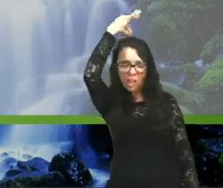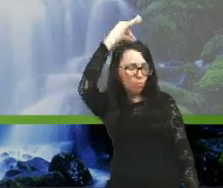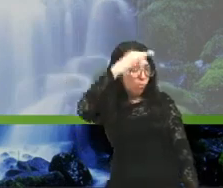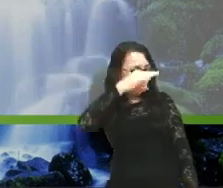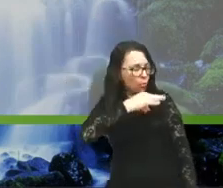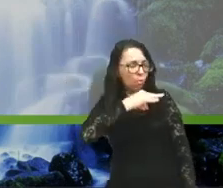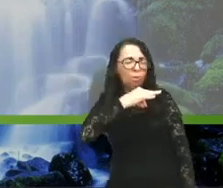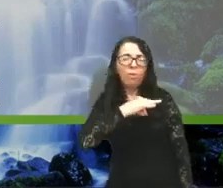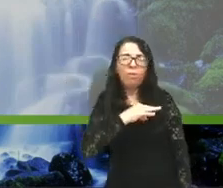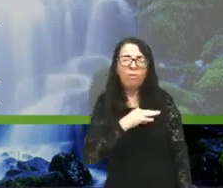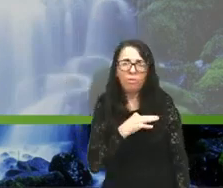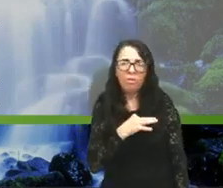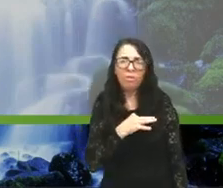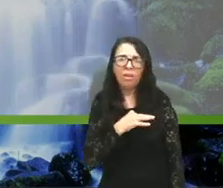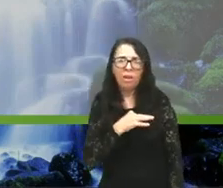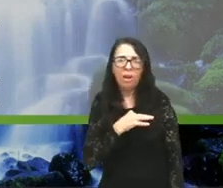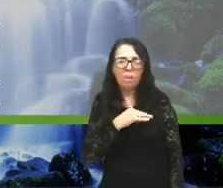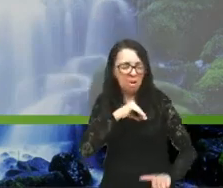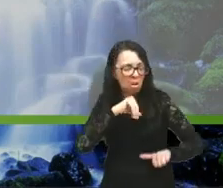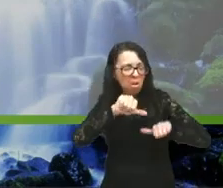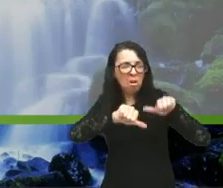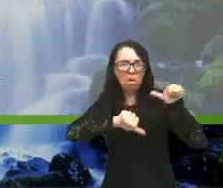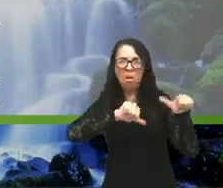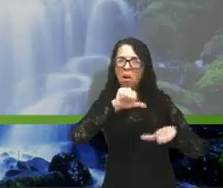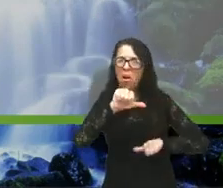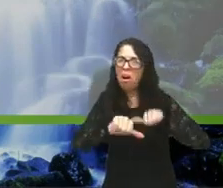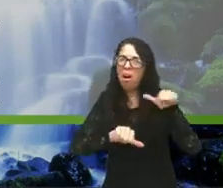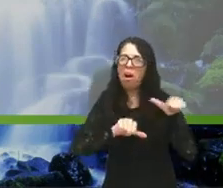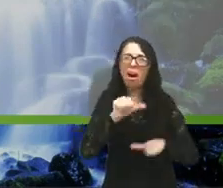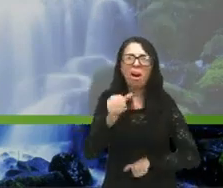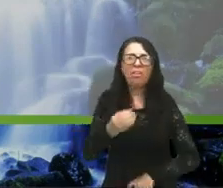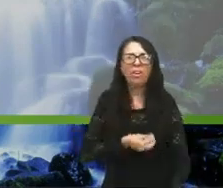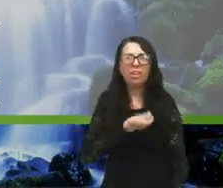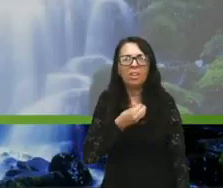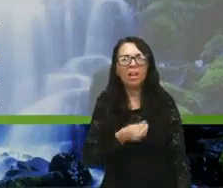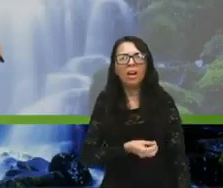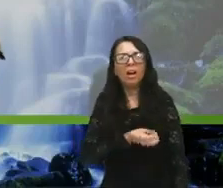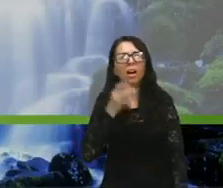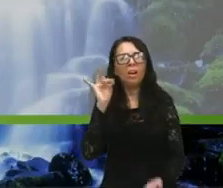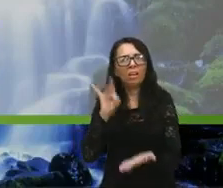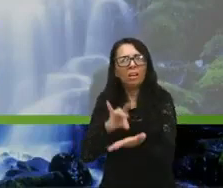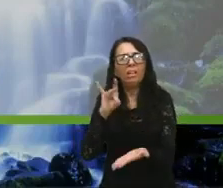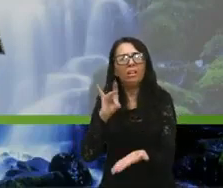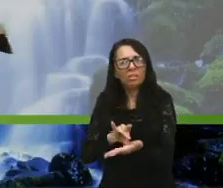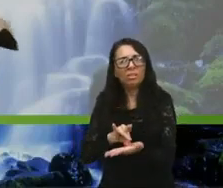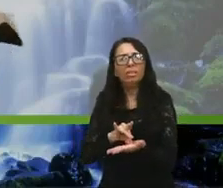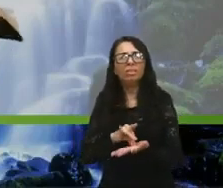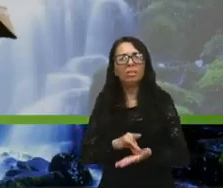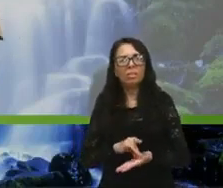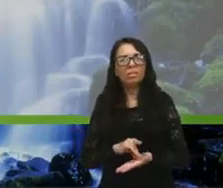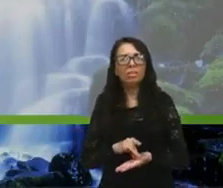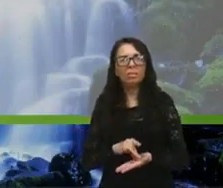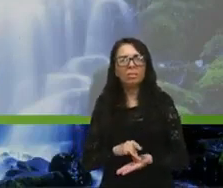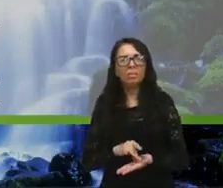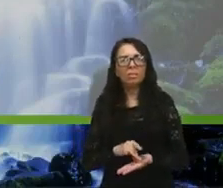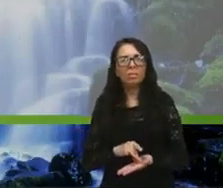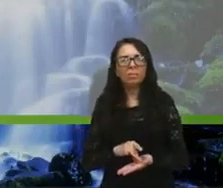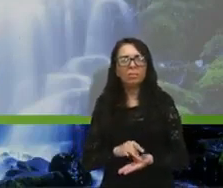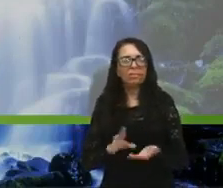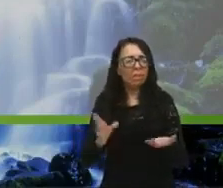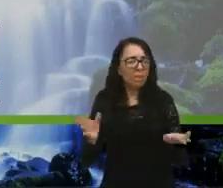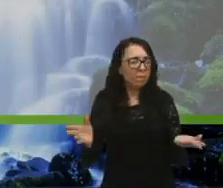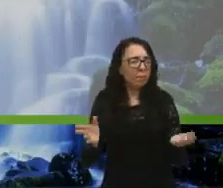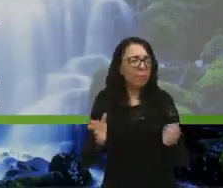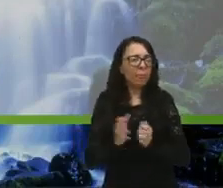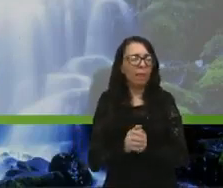aqui dizendo que você conquistou coisas. Não adianta você dizer para Deus que você conseguiu coisas. Não adianta